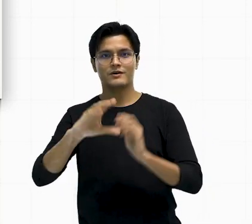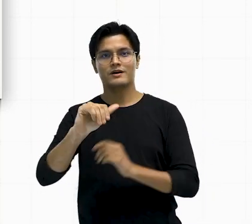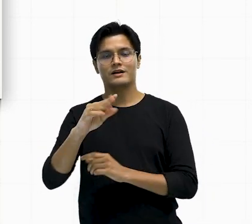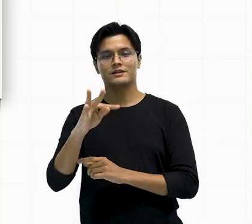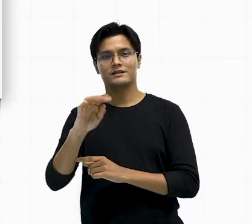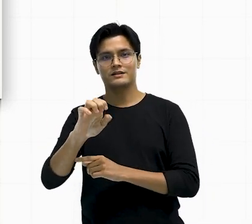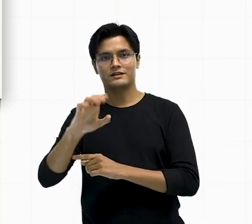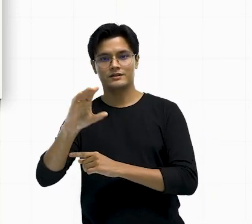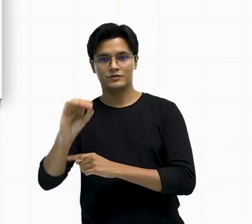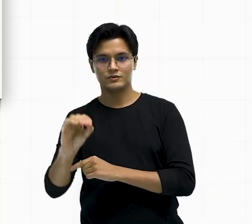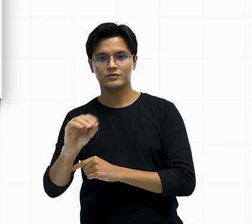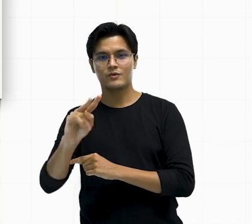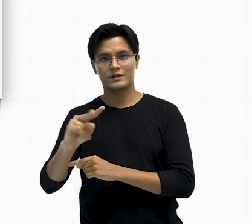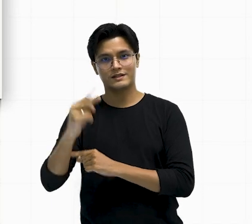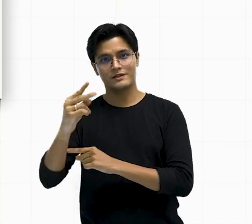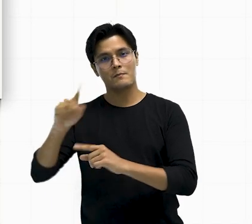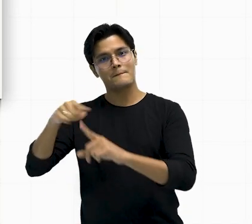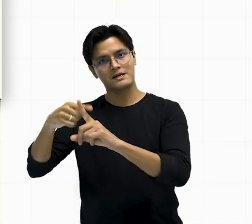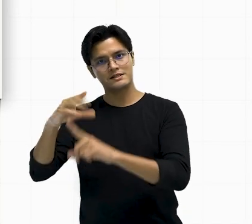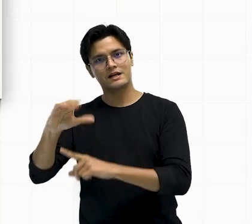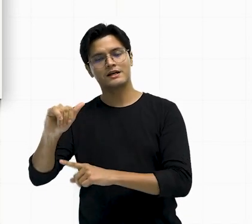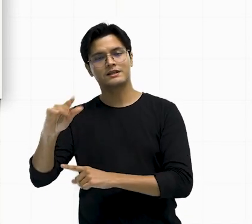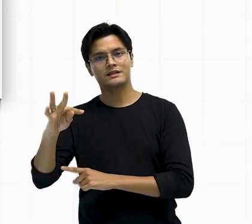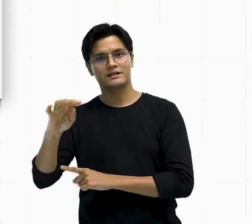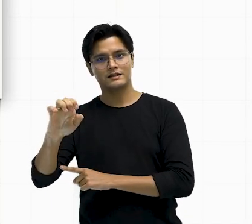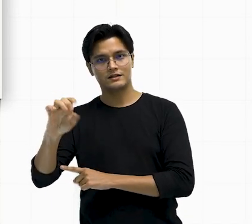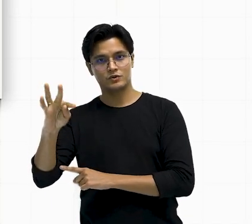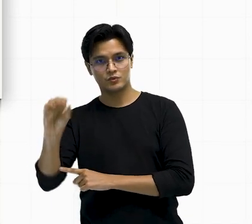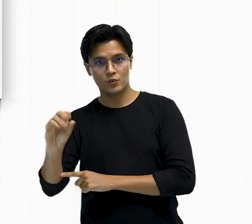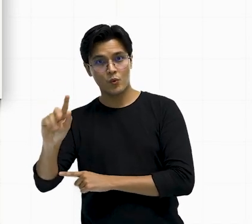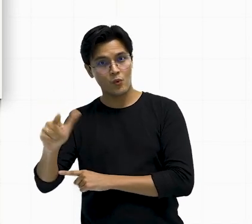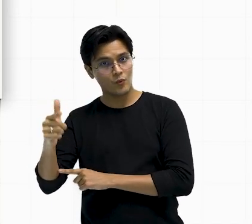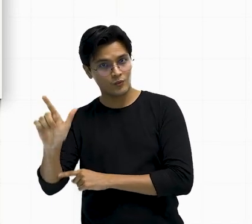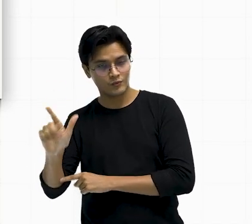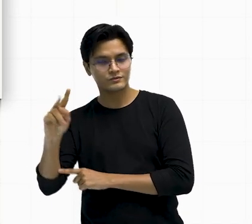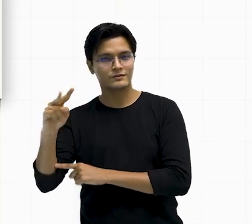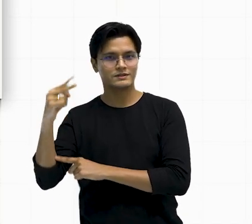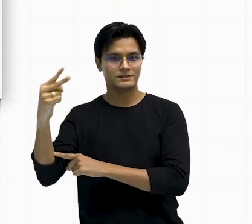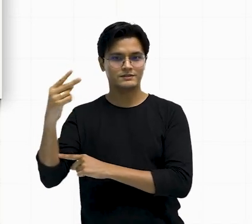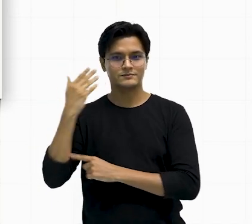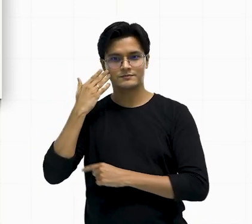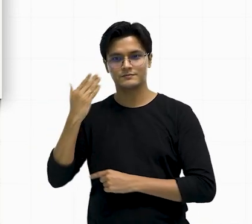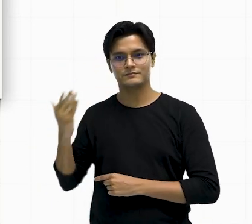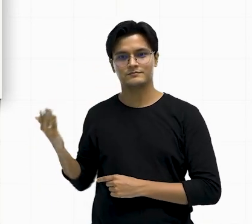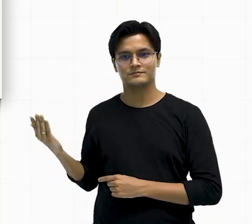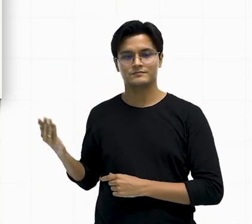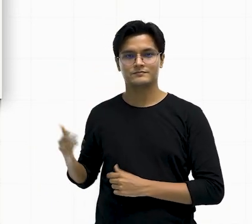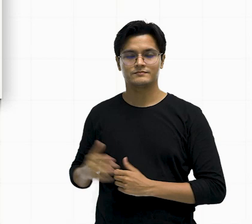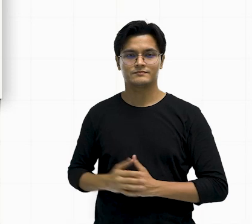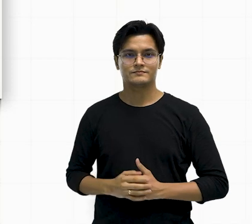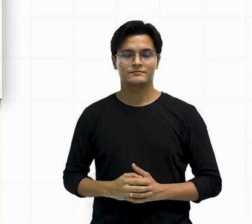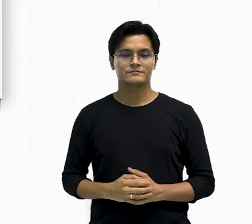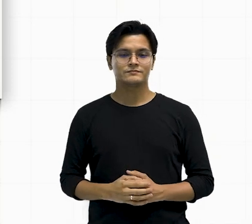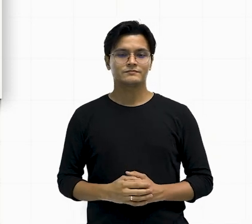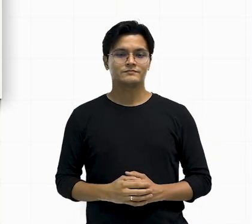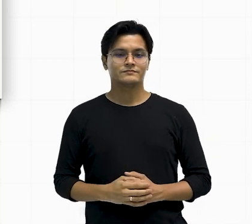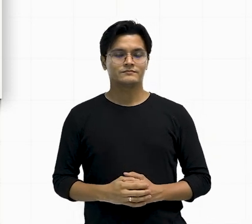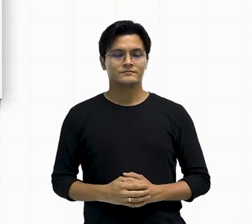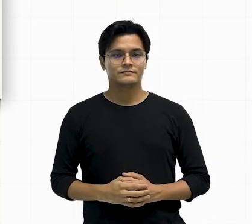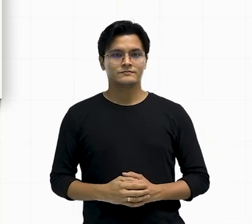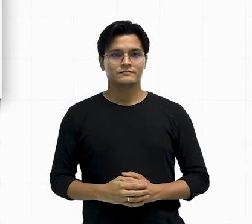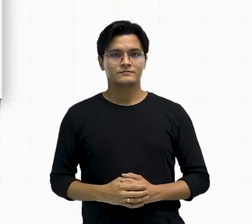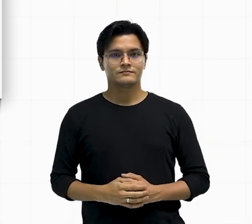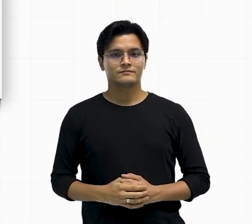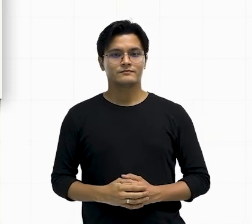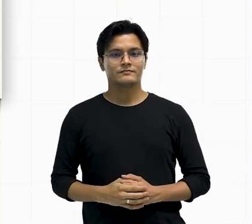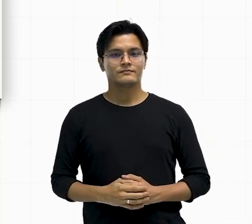dos catetos, beleza? Então, nós temos aí cateto 1 e cateto 2, tá? Então,